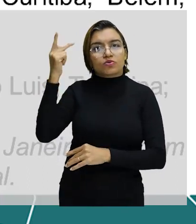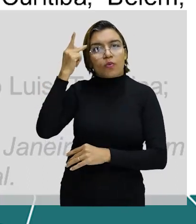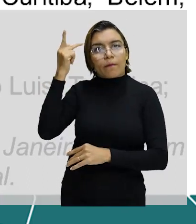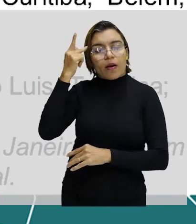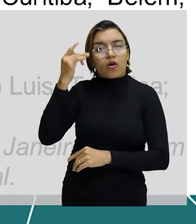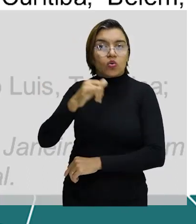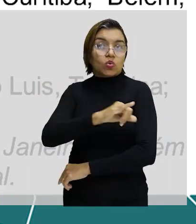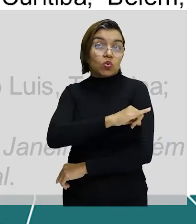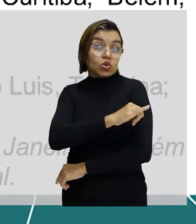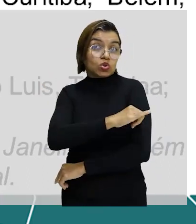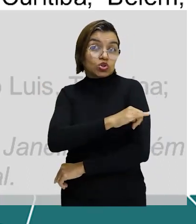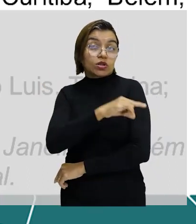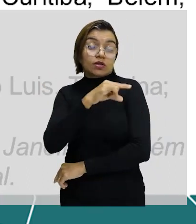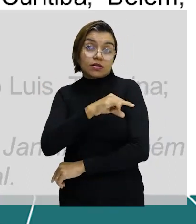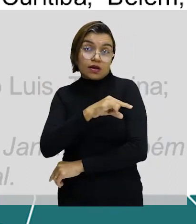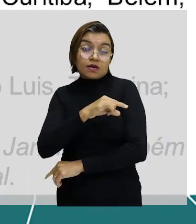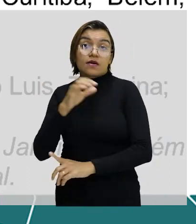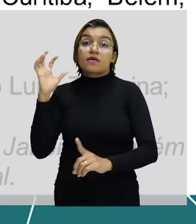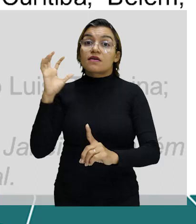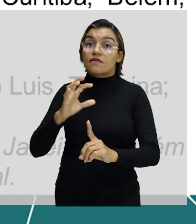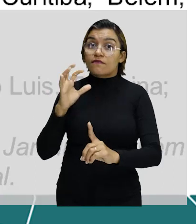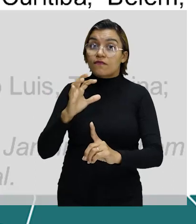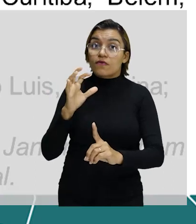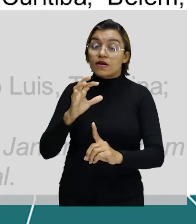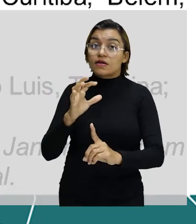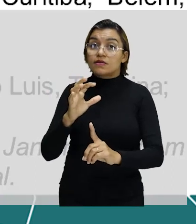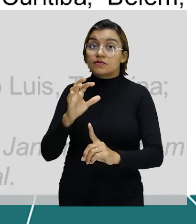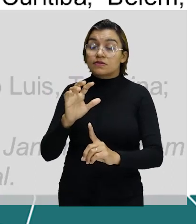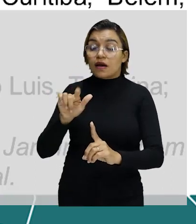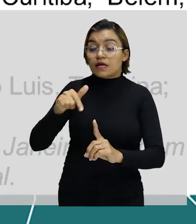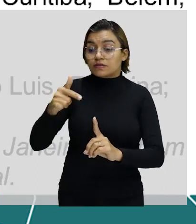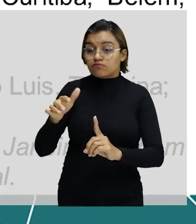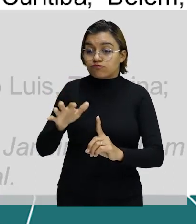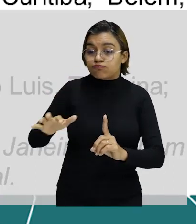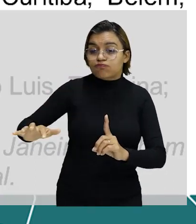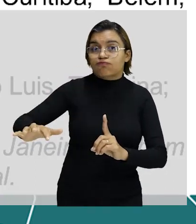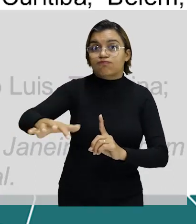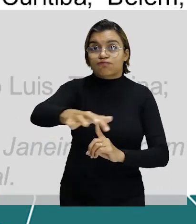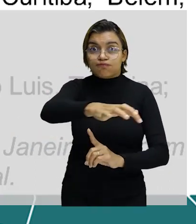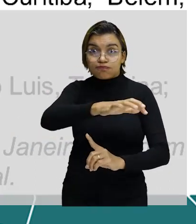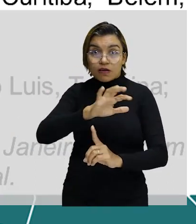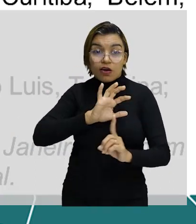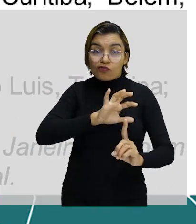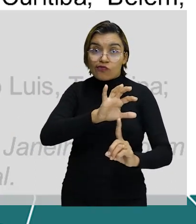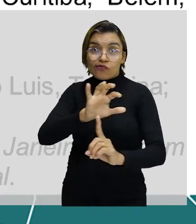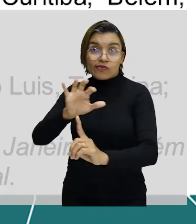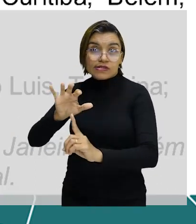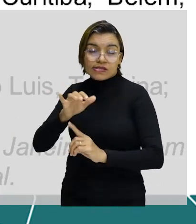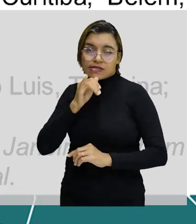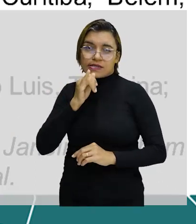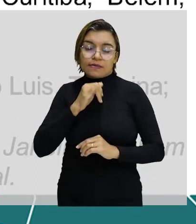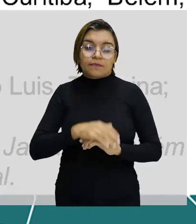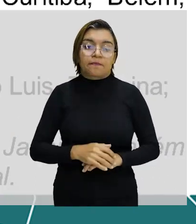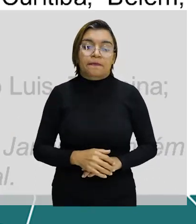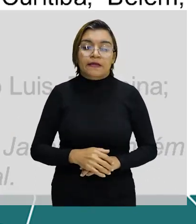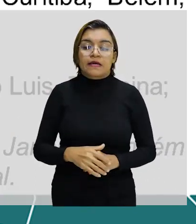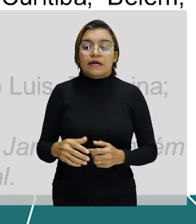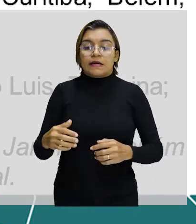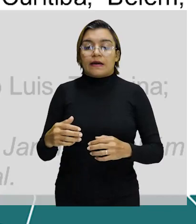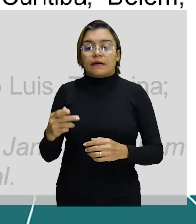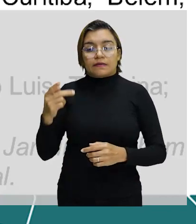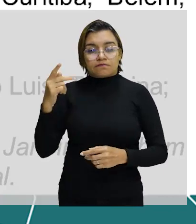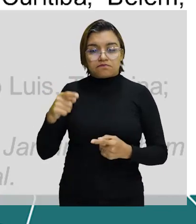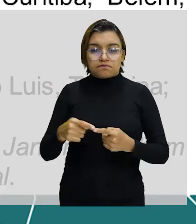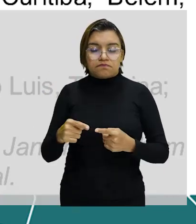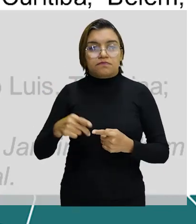tem uma influência muito além das regiões ao seu entorno. Ela influencia em todo o território nacional. Então, por exemplo, cidades como São Paulo, Rio de